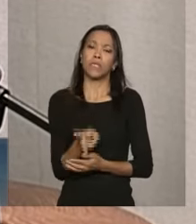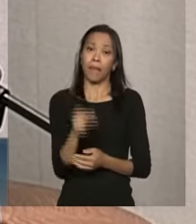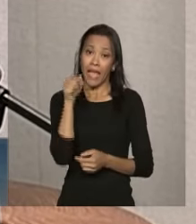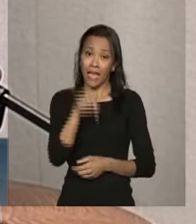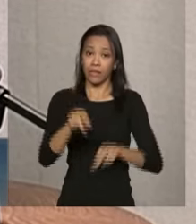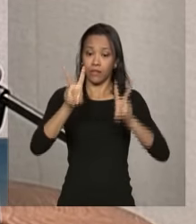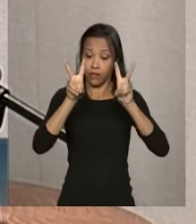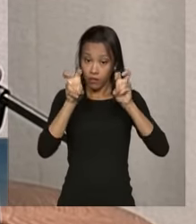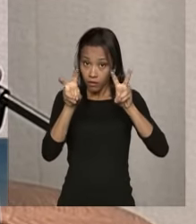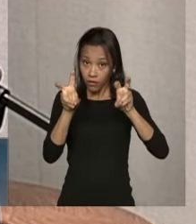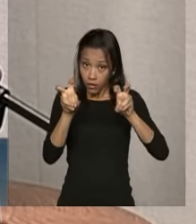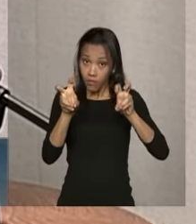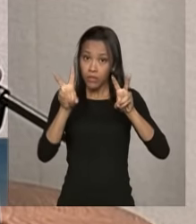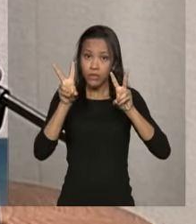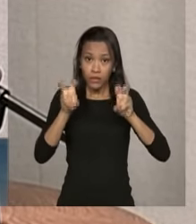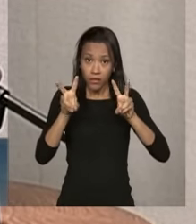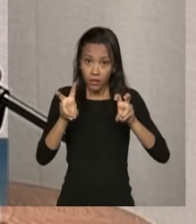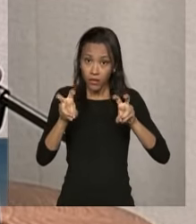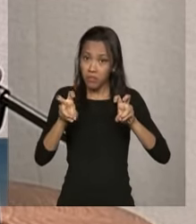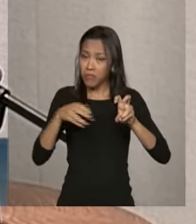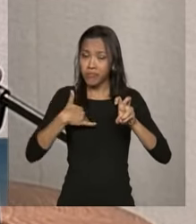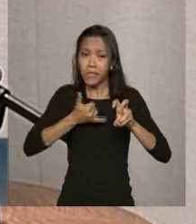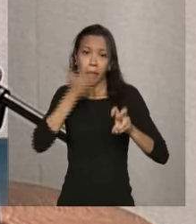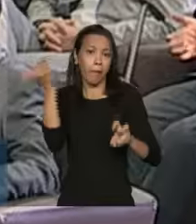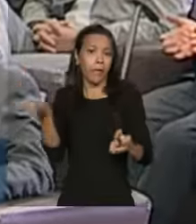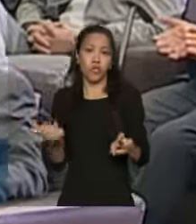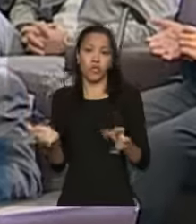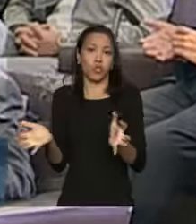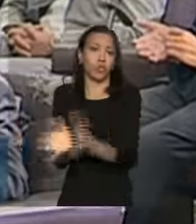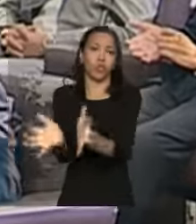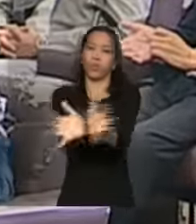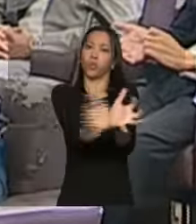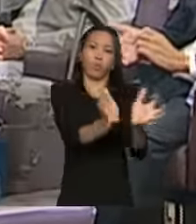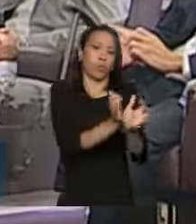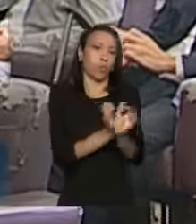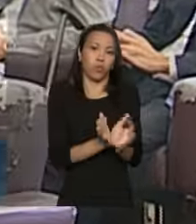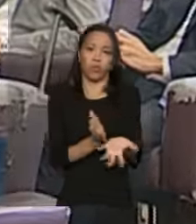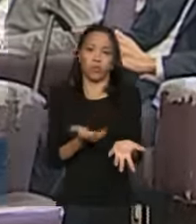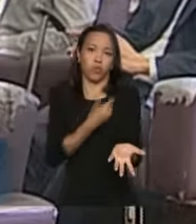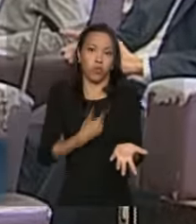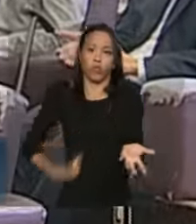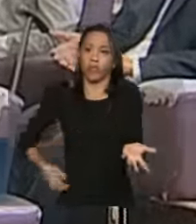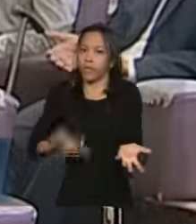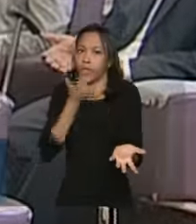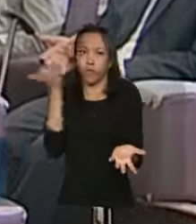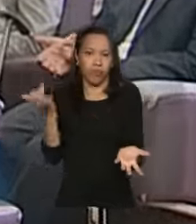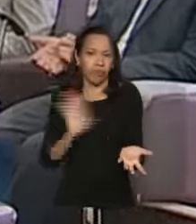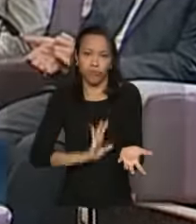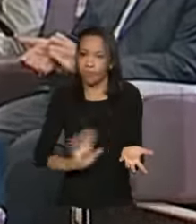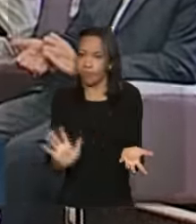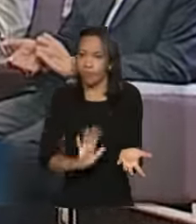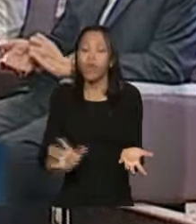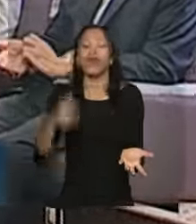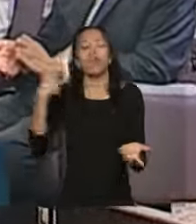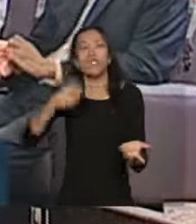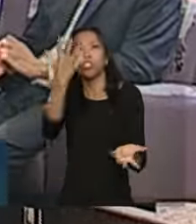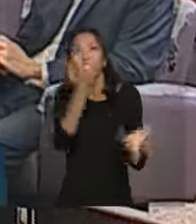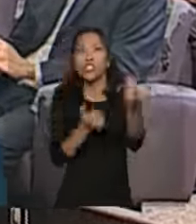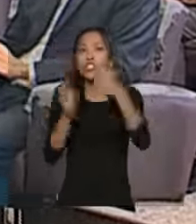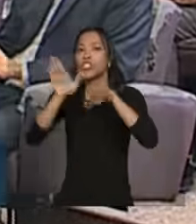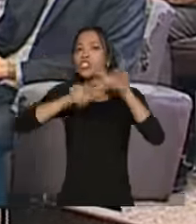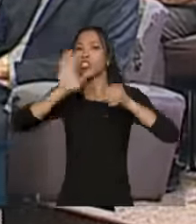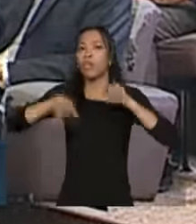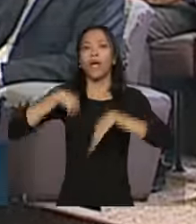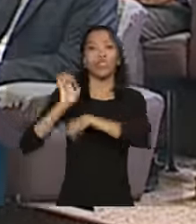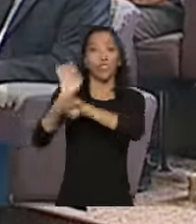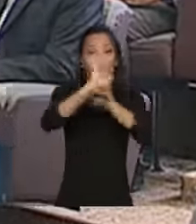temas são temas suprapartidários são temas eh que devem ser devem envolver estados municípios